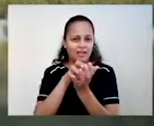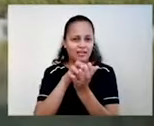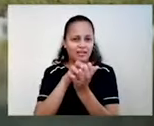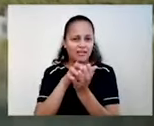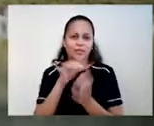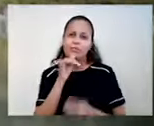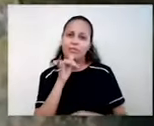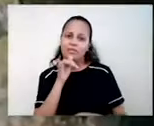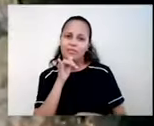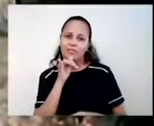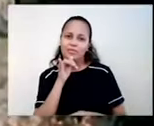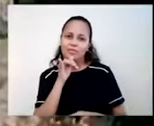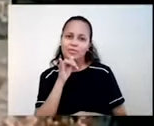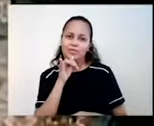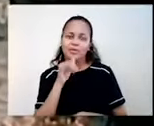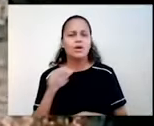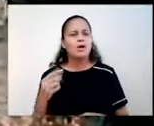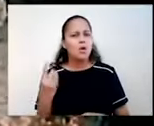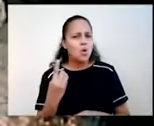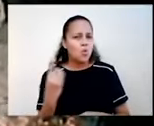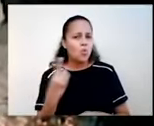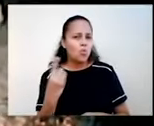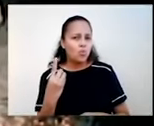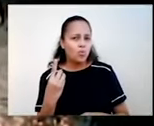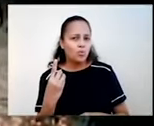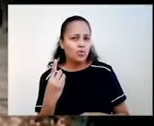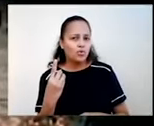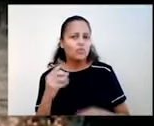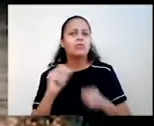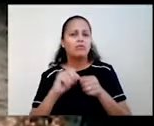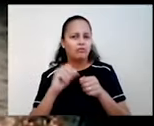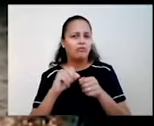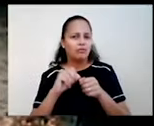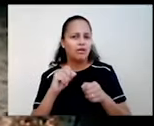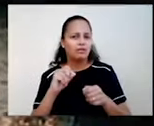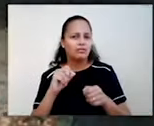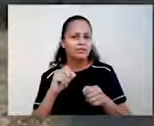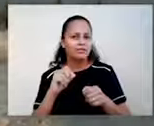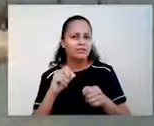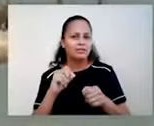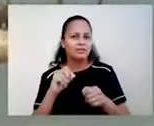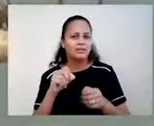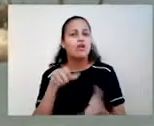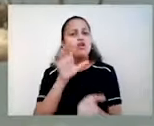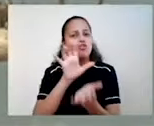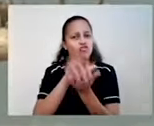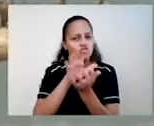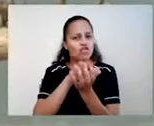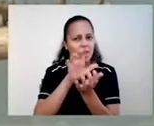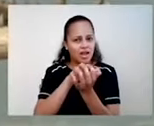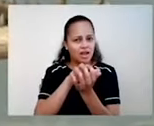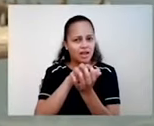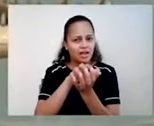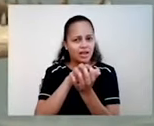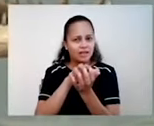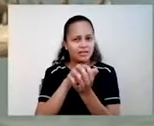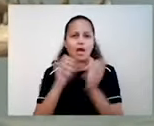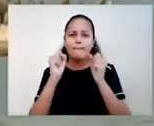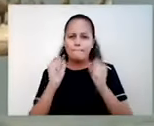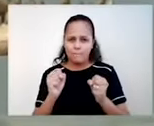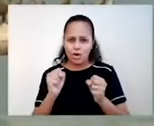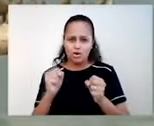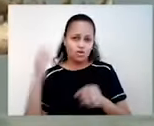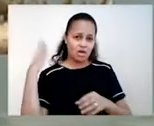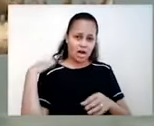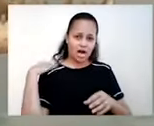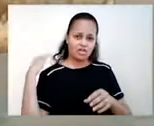e capivaras, por exemplo. É o único grande felino que faz isso. No caso dos jacarés, ela pode